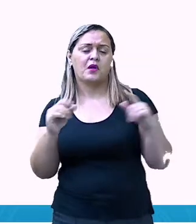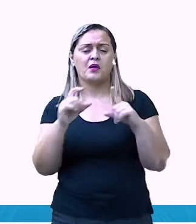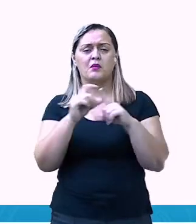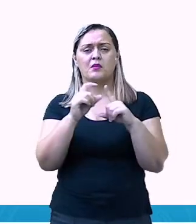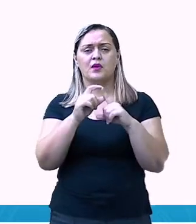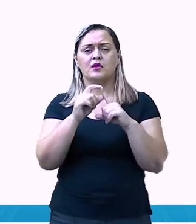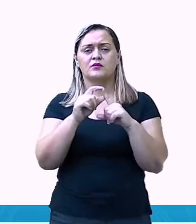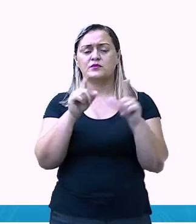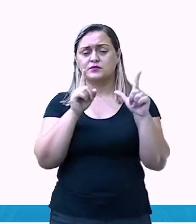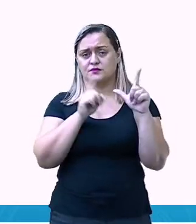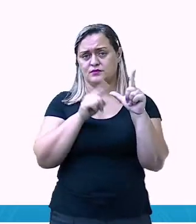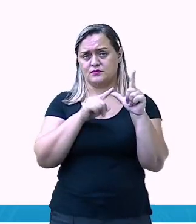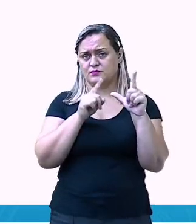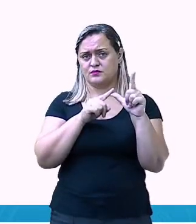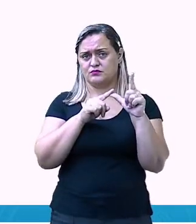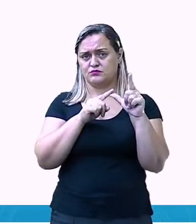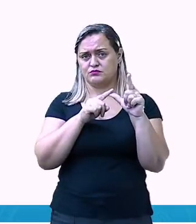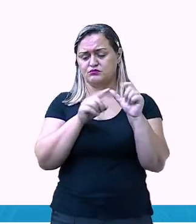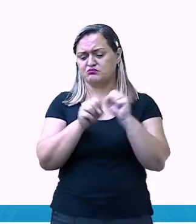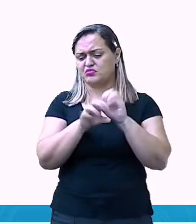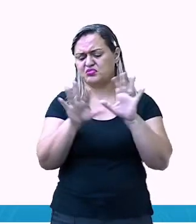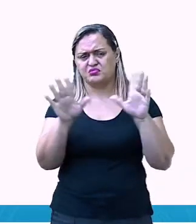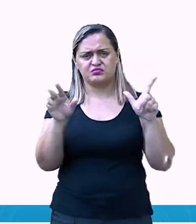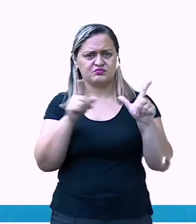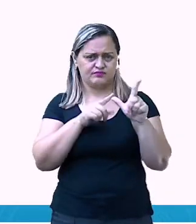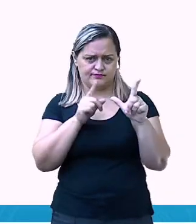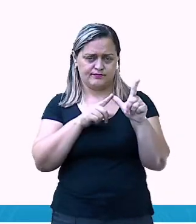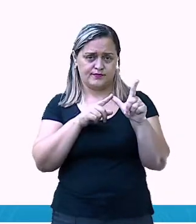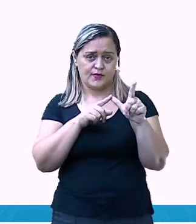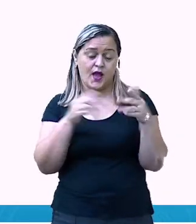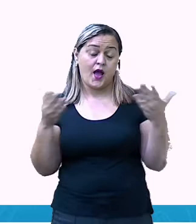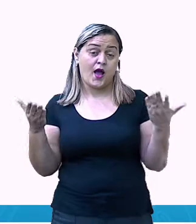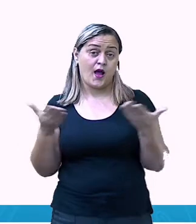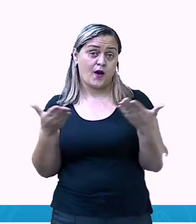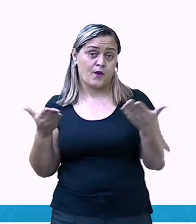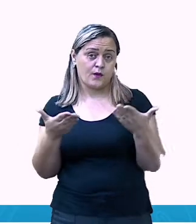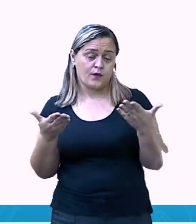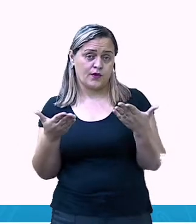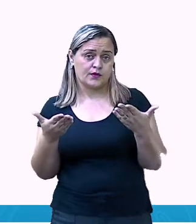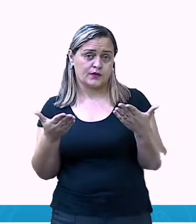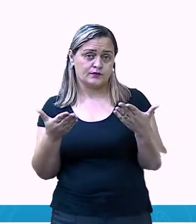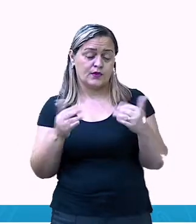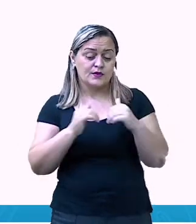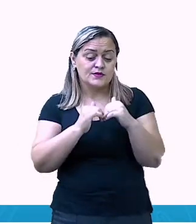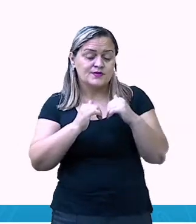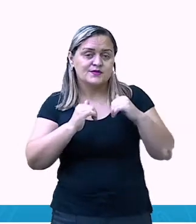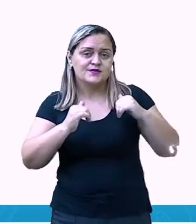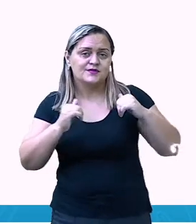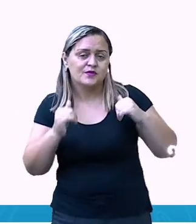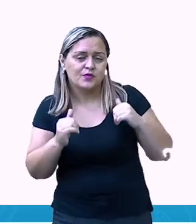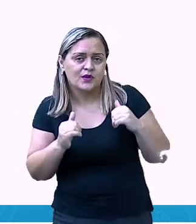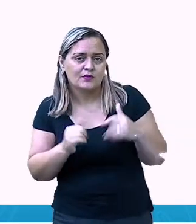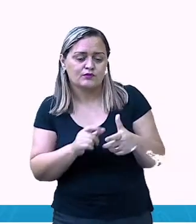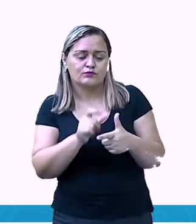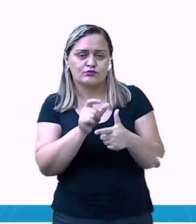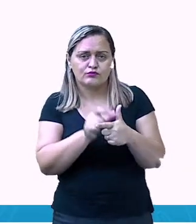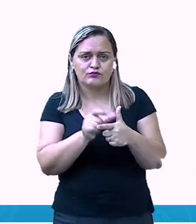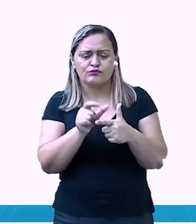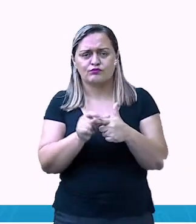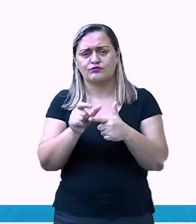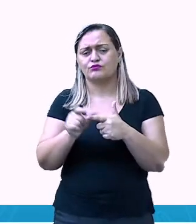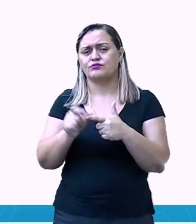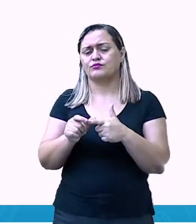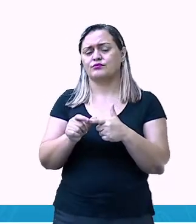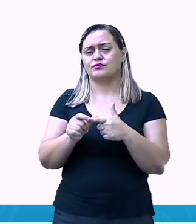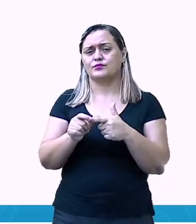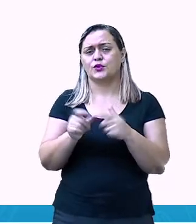letras soltas e separadas. Já para separar em sílabas, eu vou juntar algumas letras e